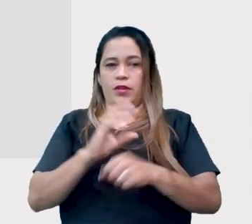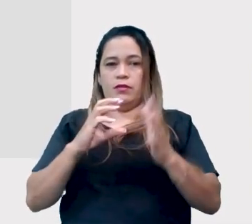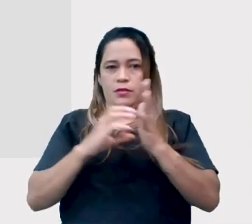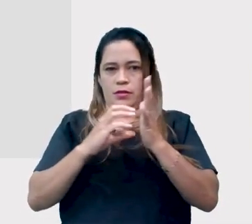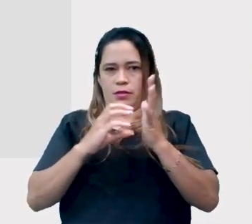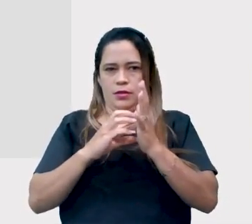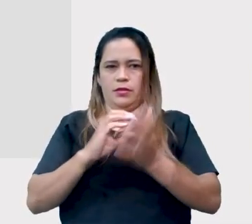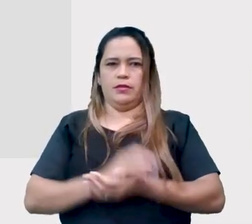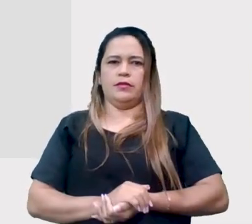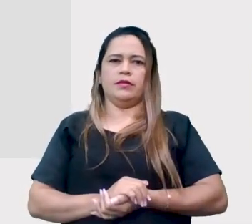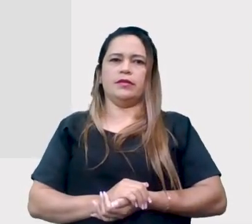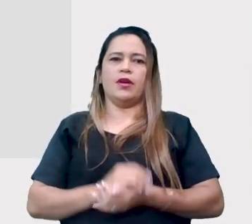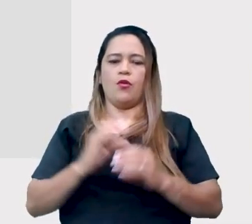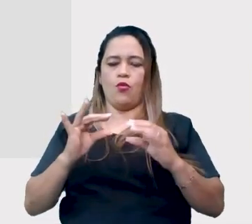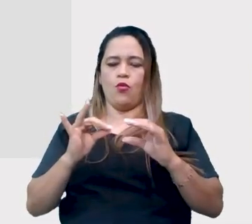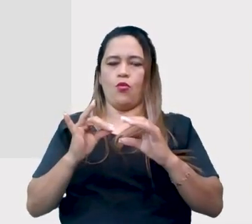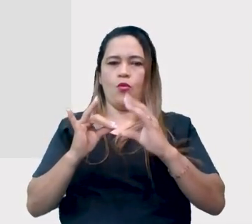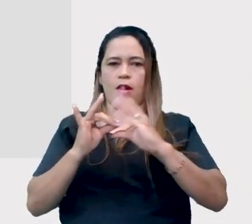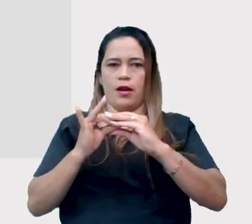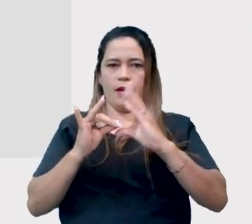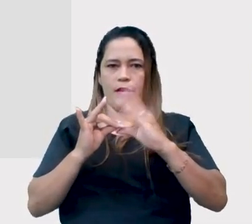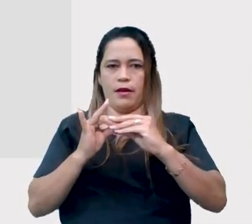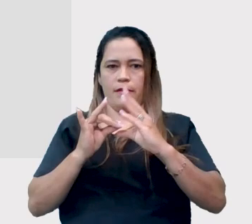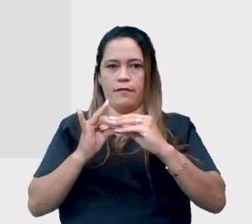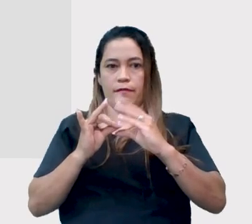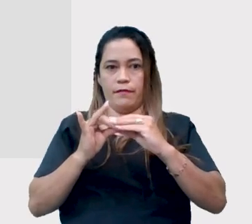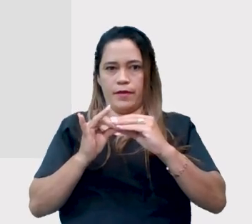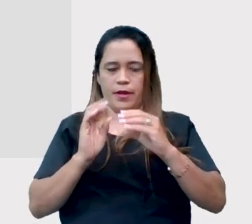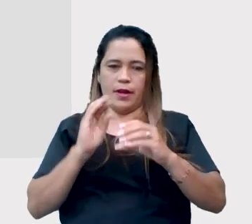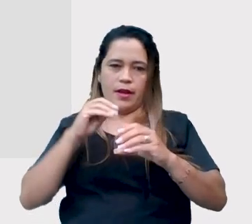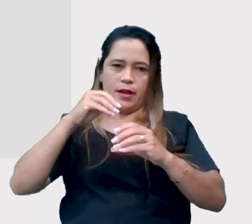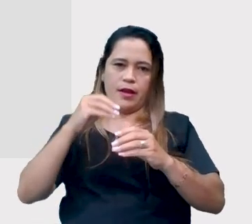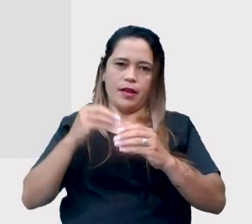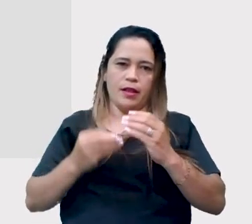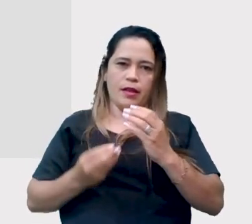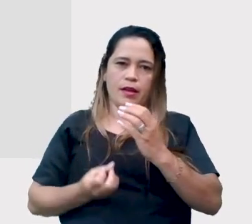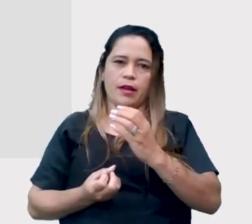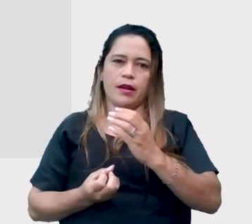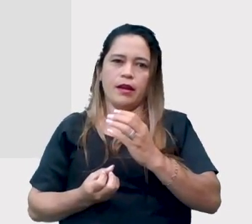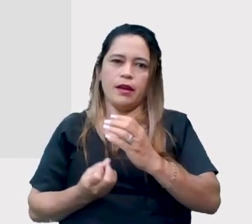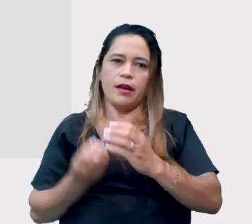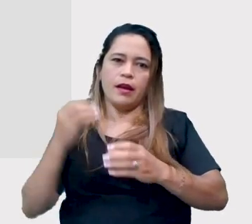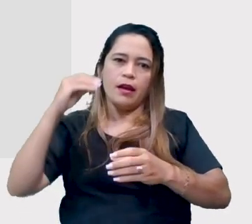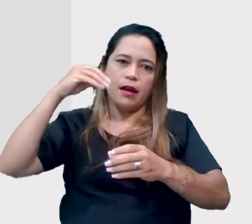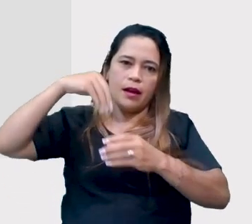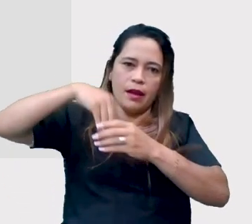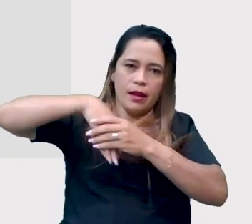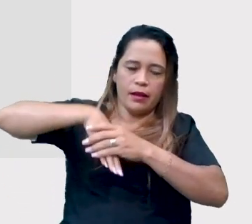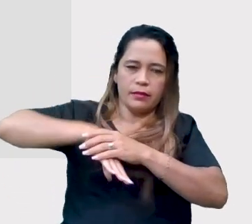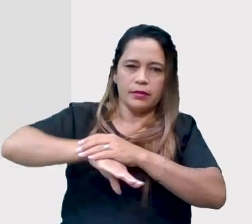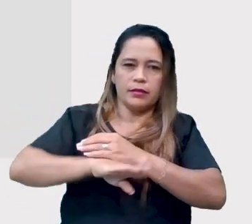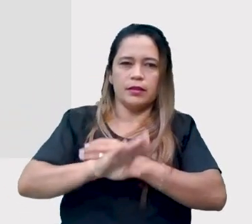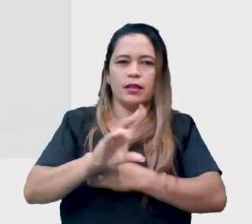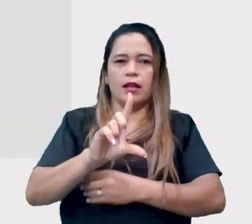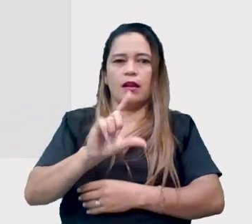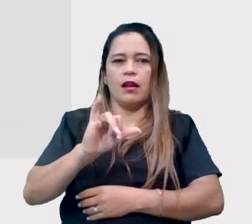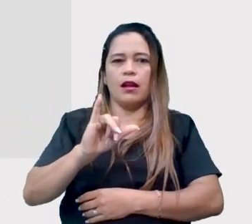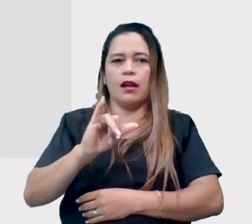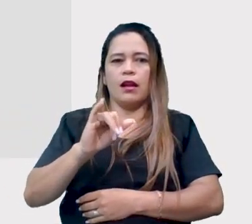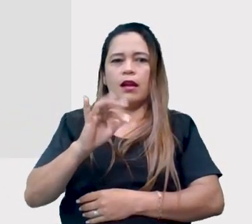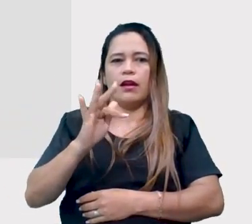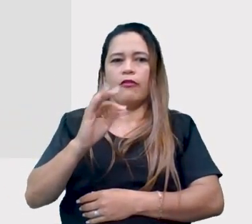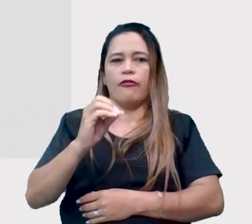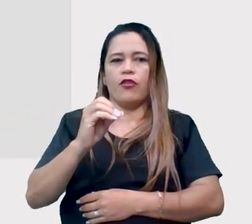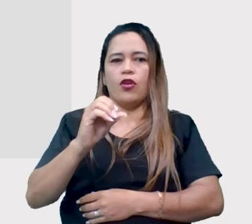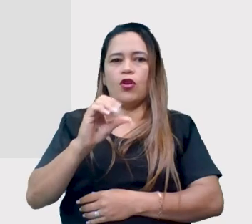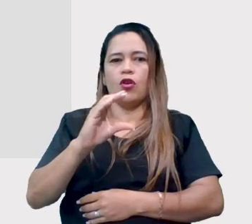HIV, ele vai entrar dentro do nosso linfócito. E por que que ele vai entrar dentro do linfócito? Porque ele consegue enganar o linfócito